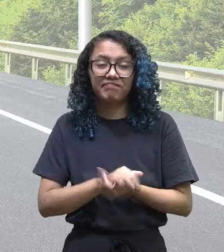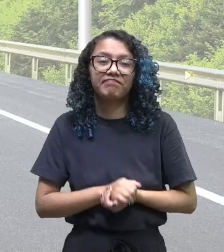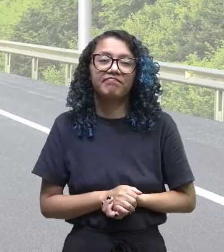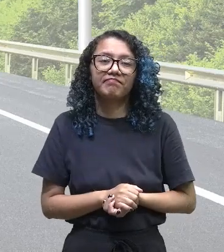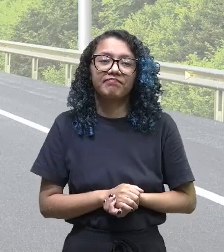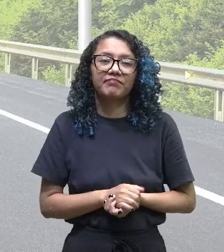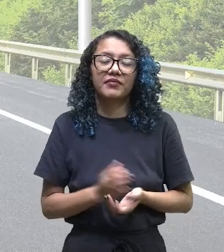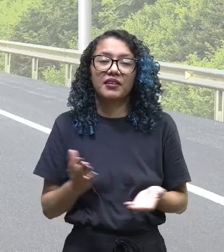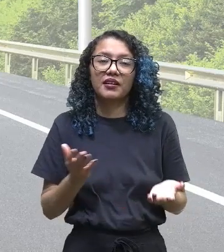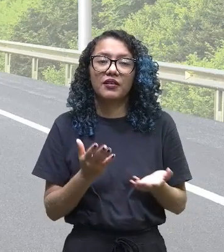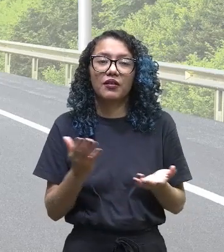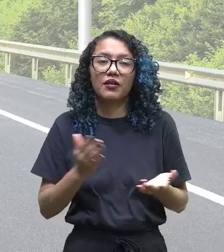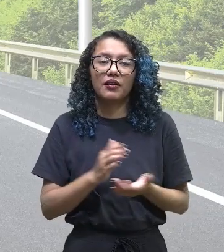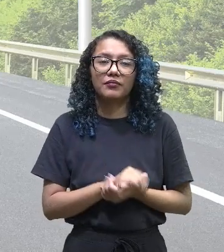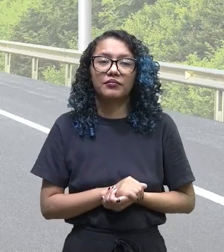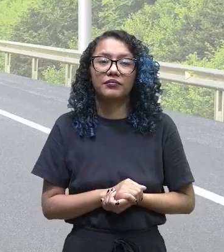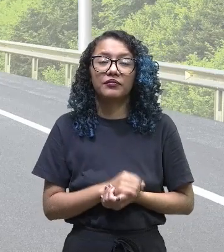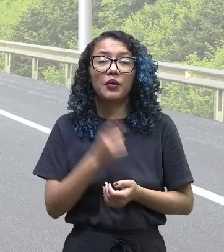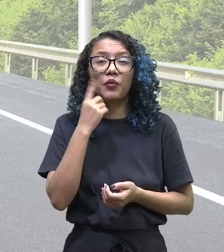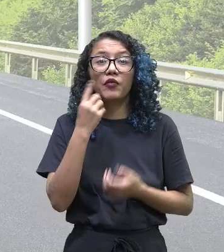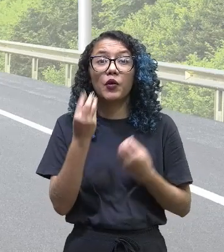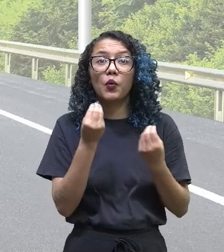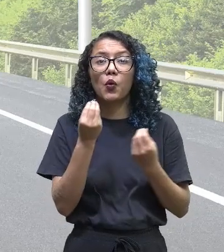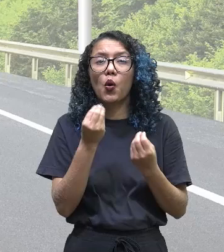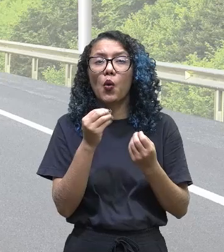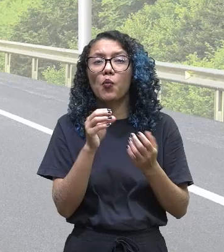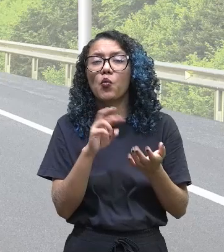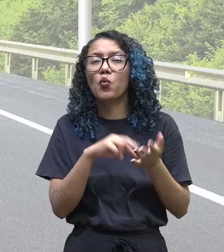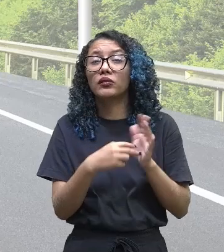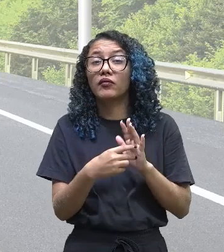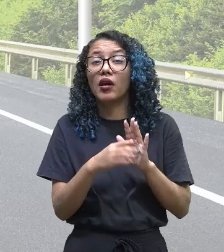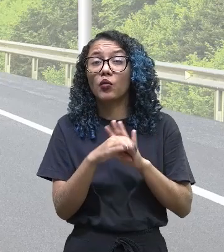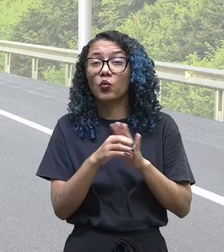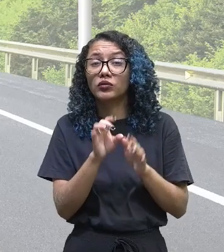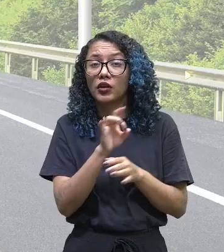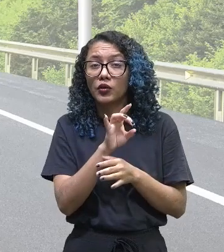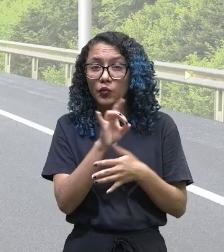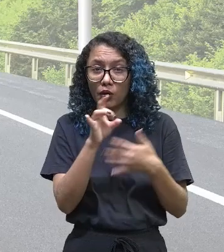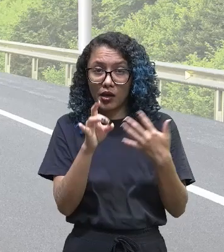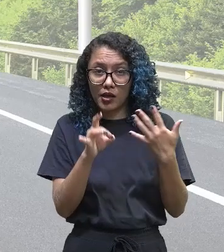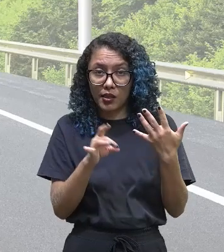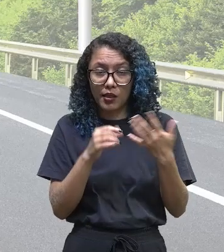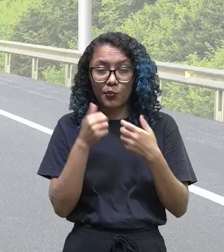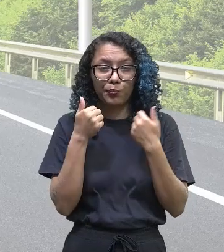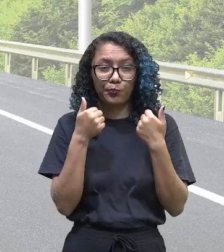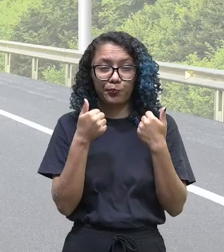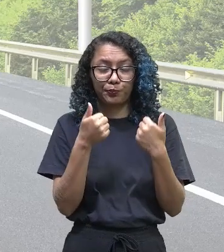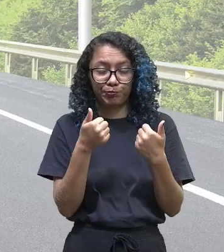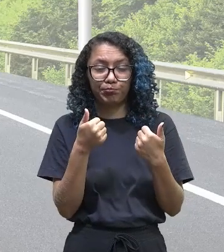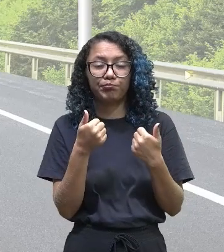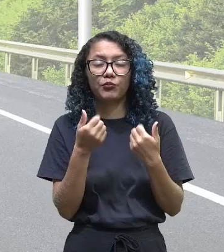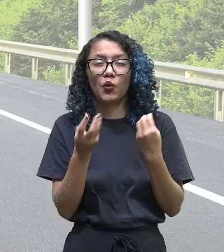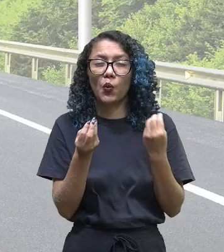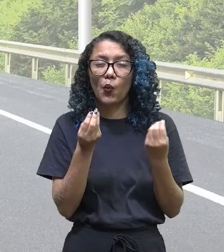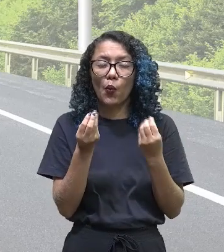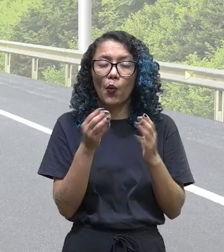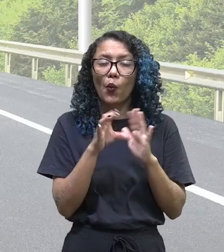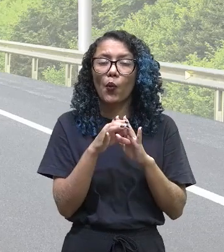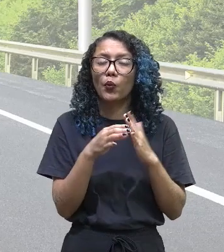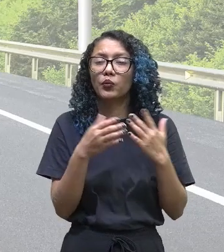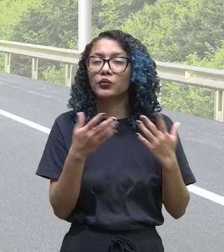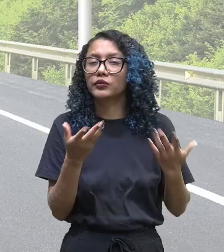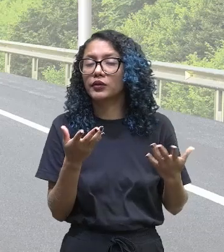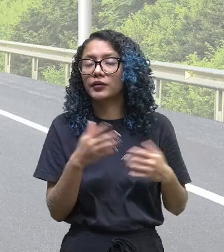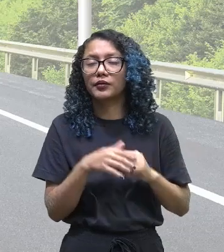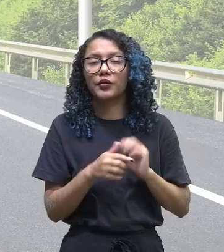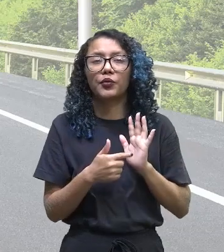conhecer o que significa cada um, né? A definição de cada um desses meios de transporte que vocês